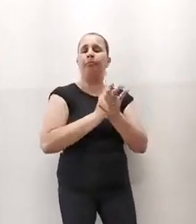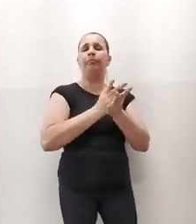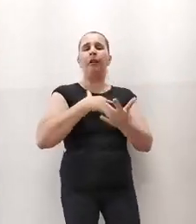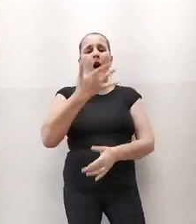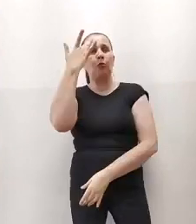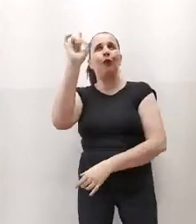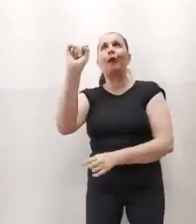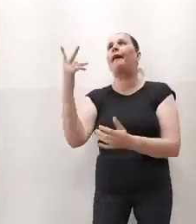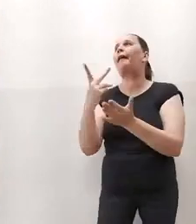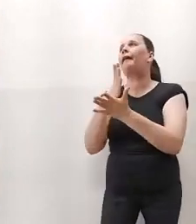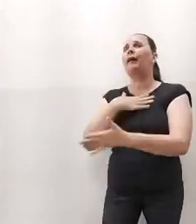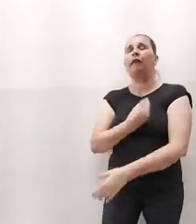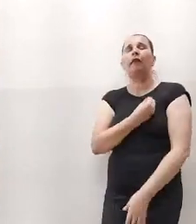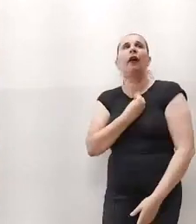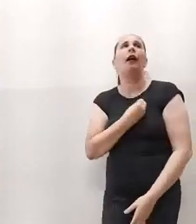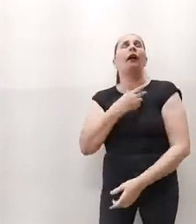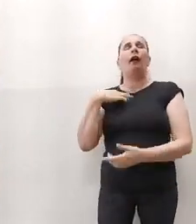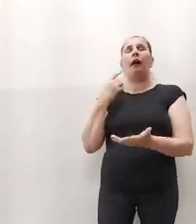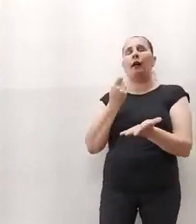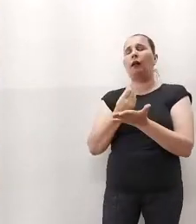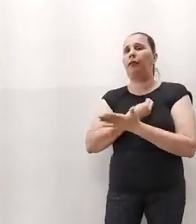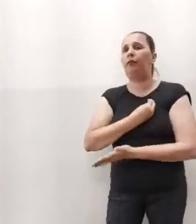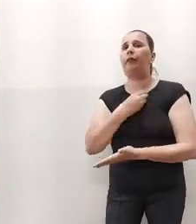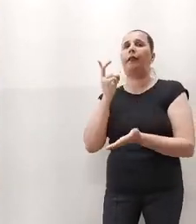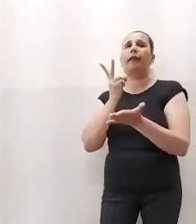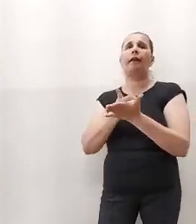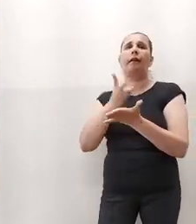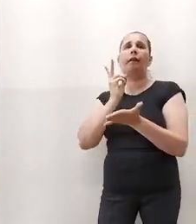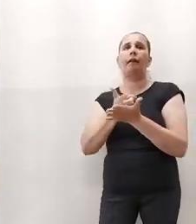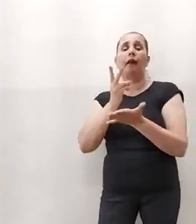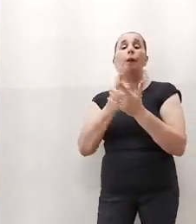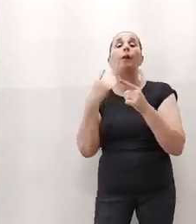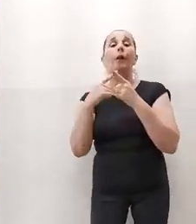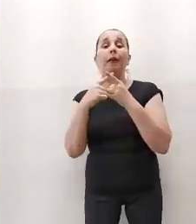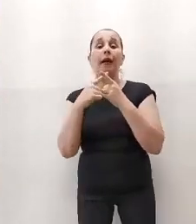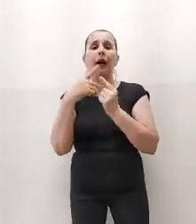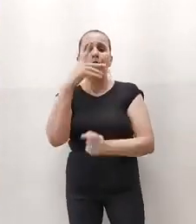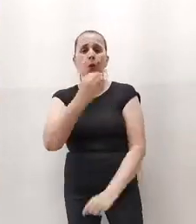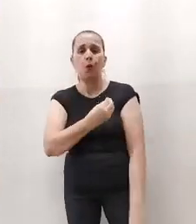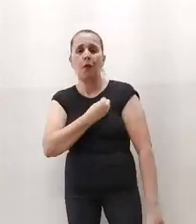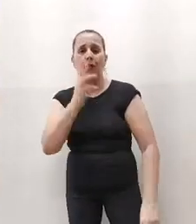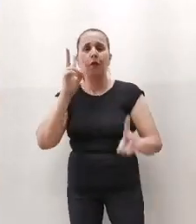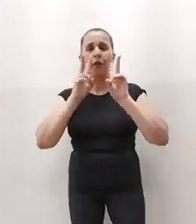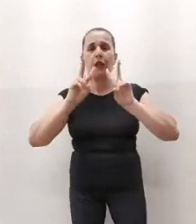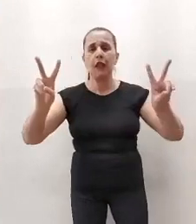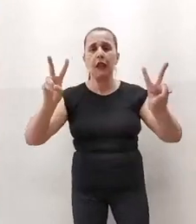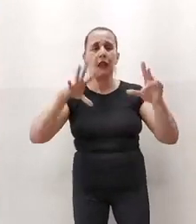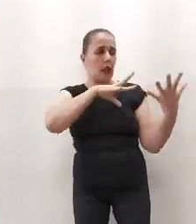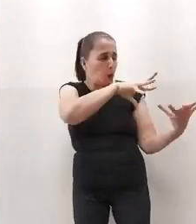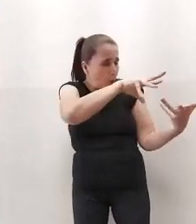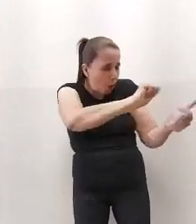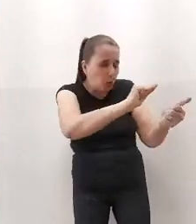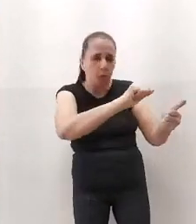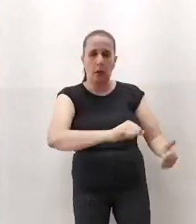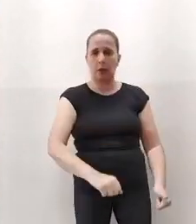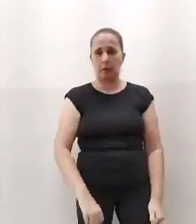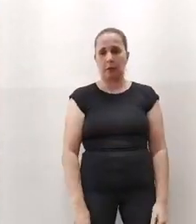sei o que acontece na minha vida, eu sempre estou vivendo as mesmas coisas. Por que será? Sua visão é terrena.